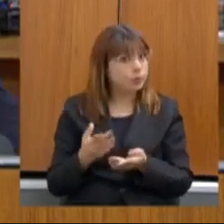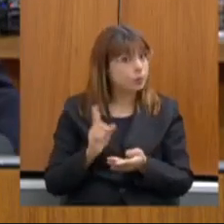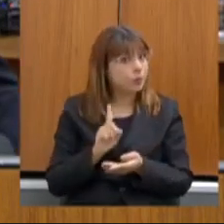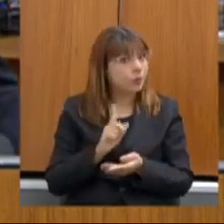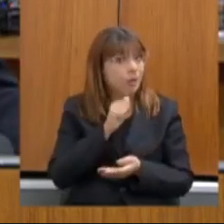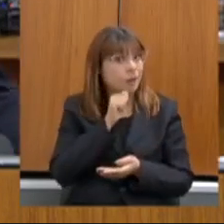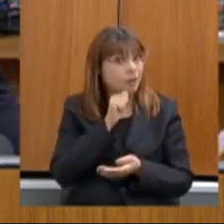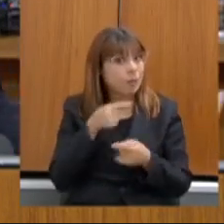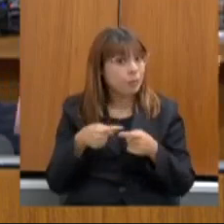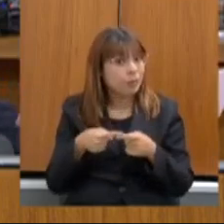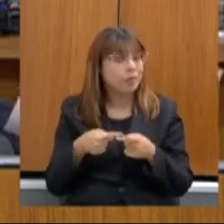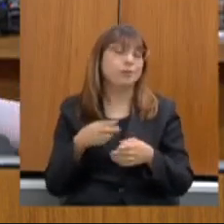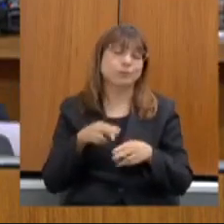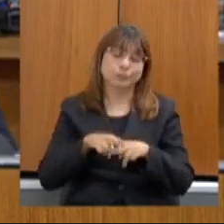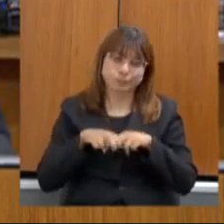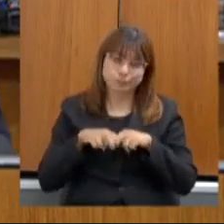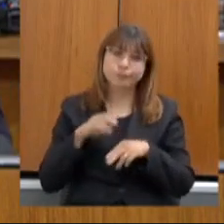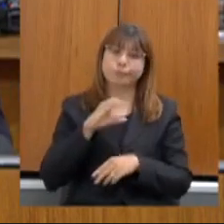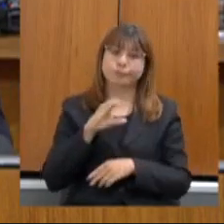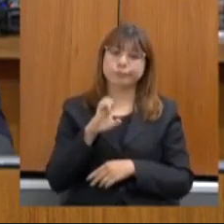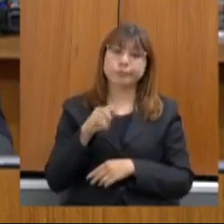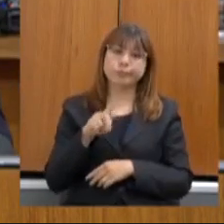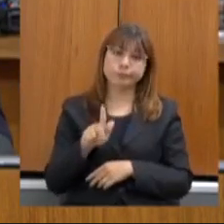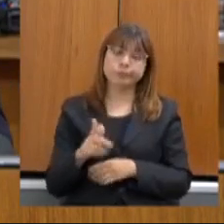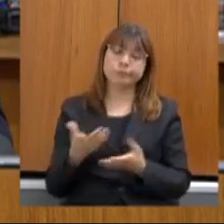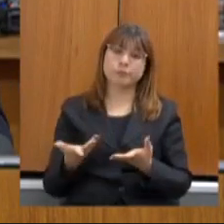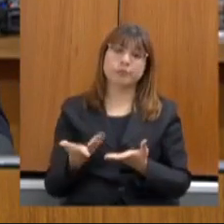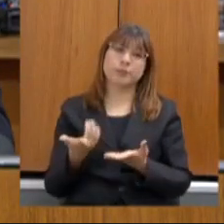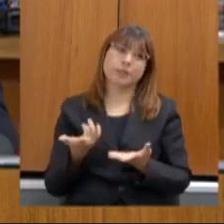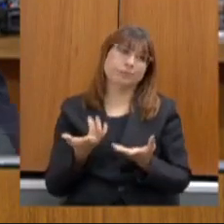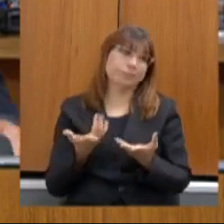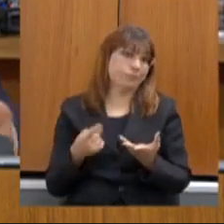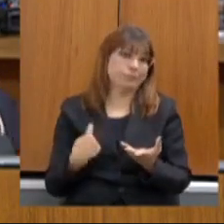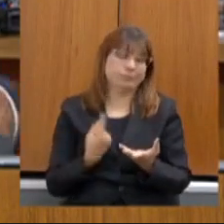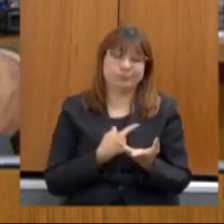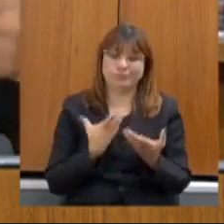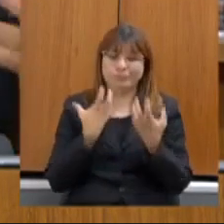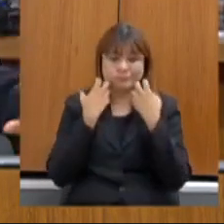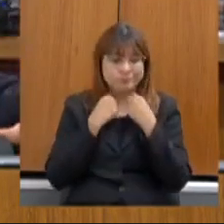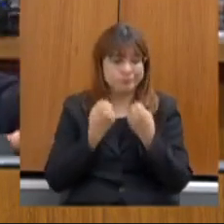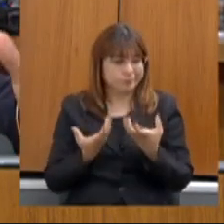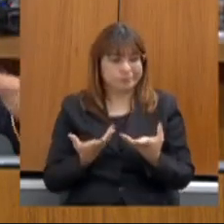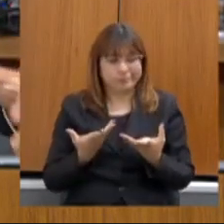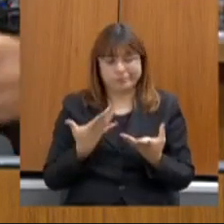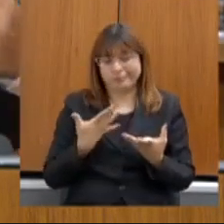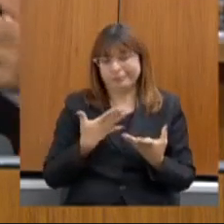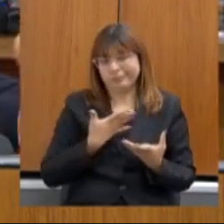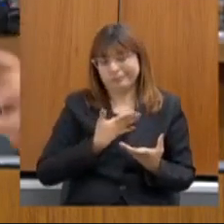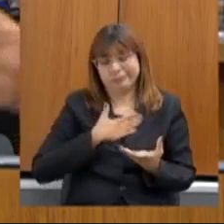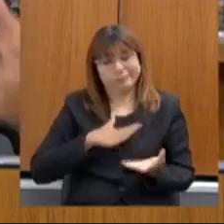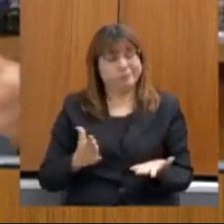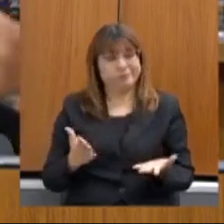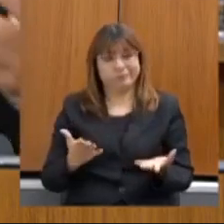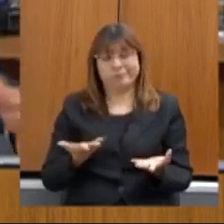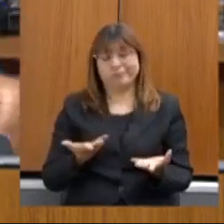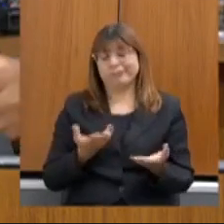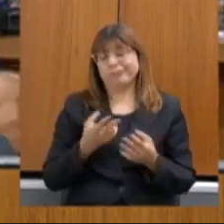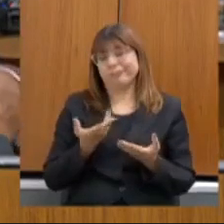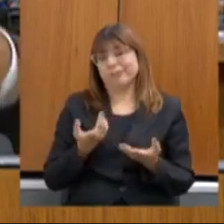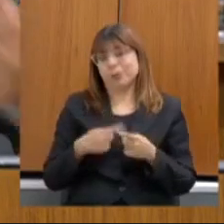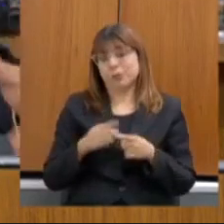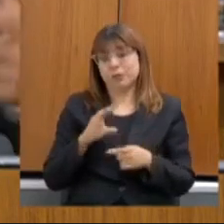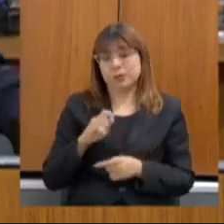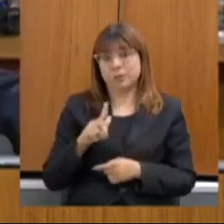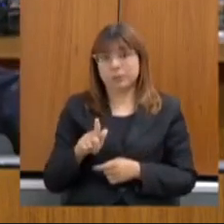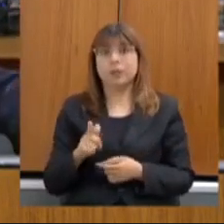Então realmente é assim eu tenho uma decepção enorme que a Cemig é a nossa maior mola propulsora